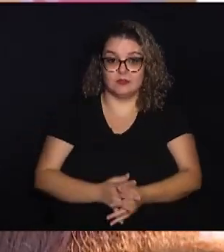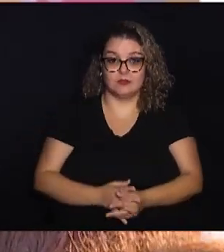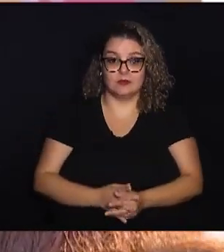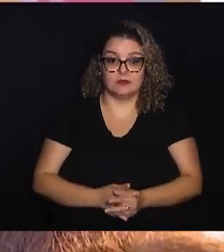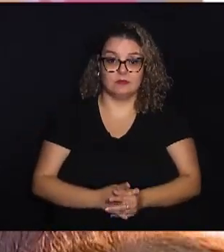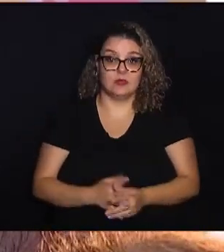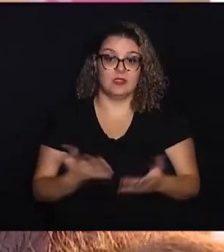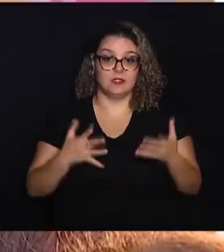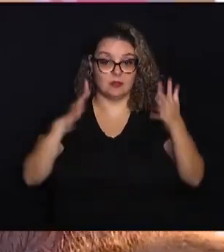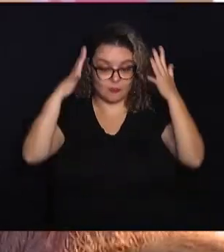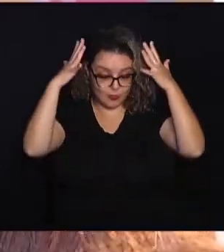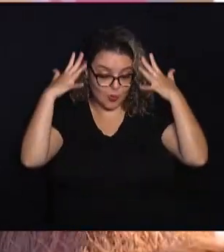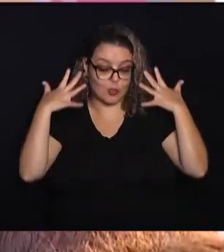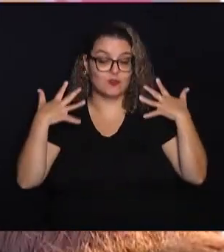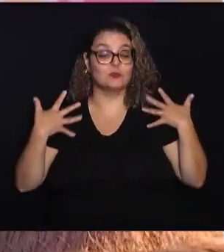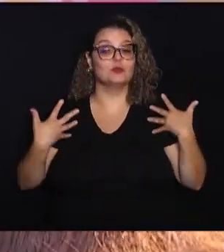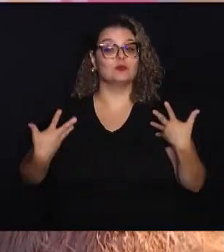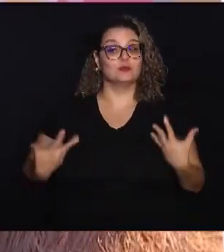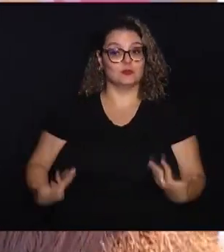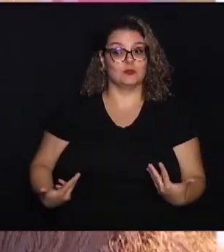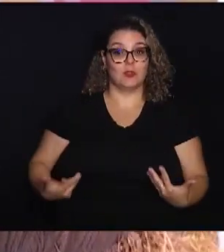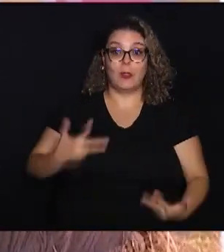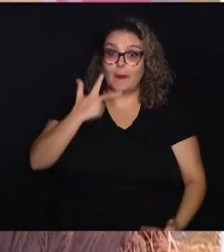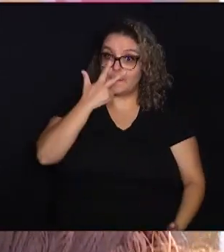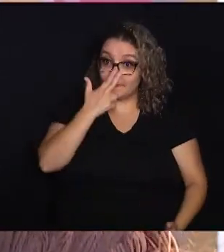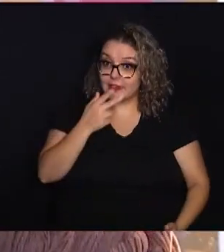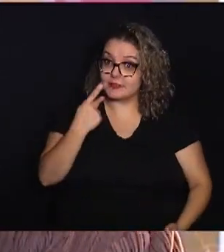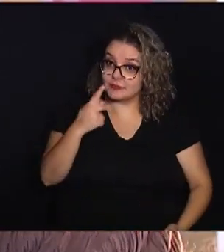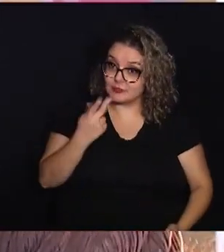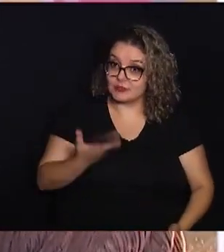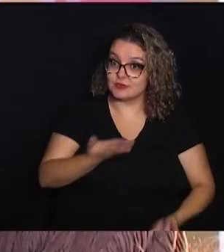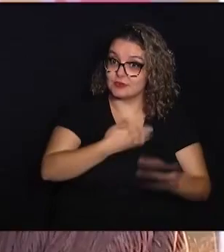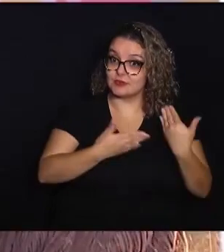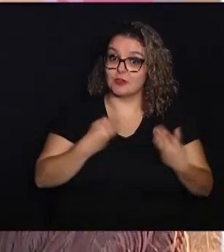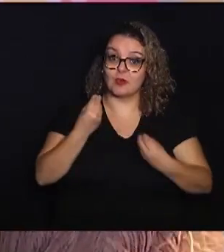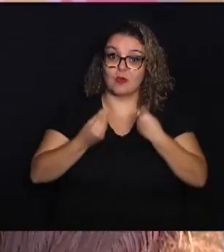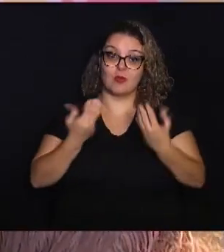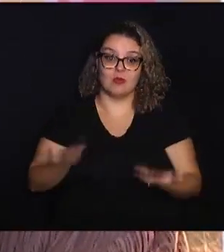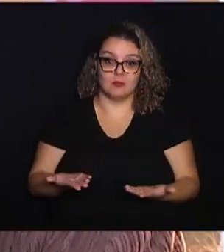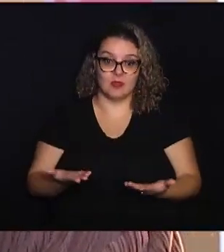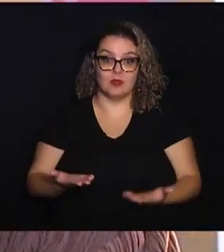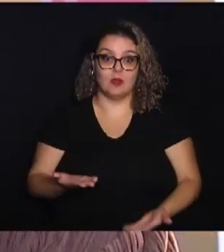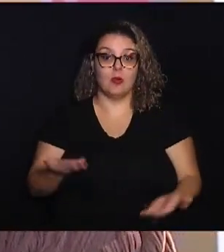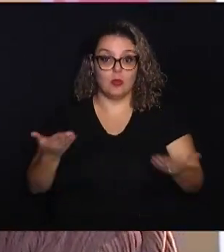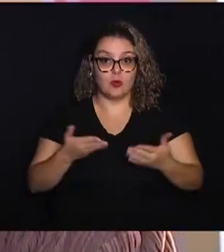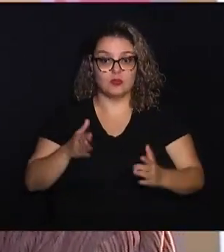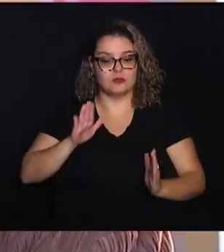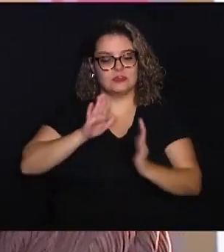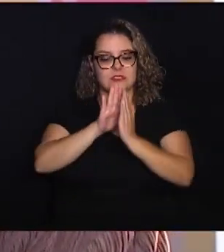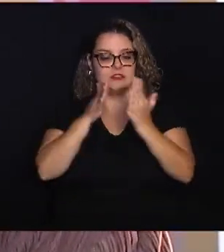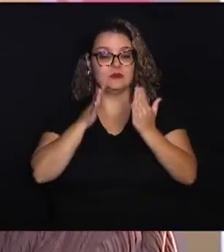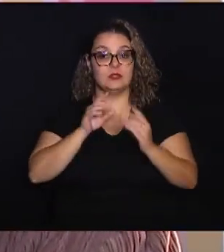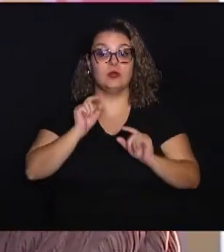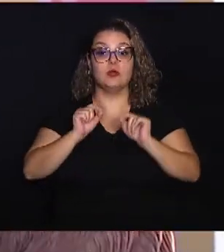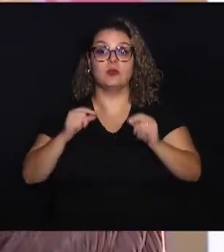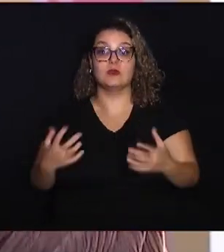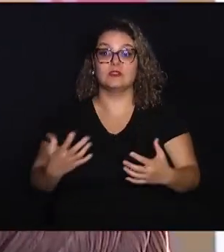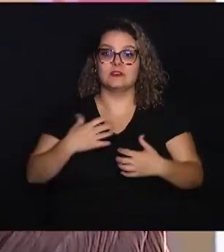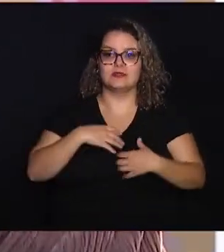agora com esse cabelão parecido com o seu de antigamente, como que vai ser? Hoje você se viu no espelho, o que você